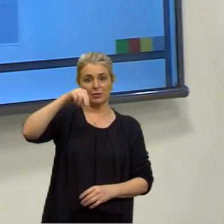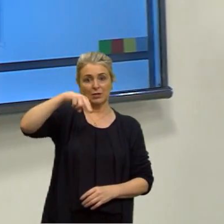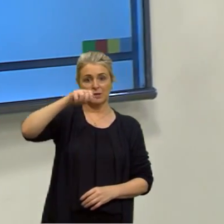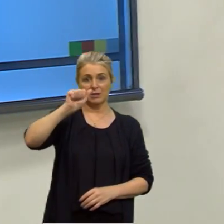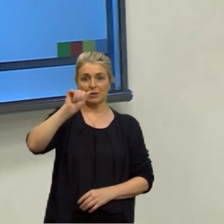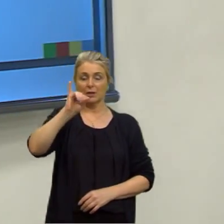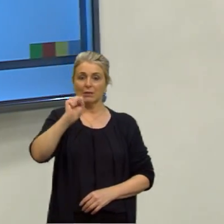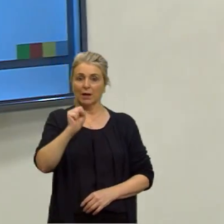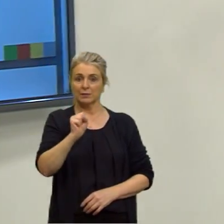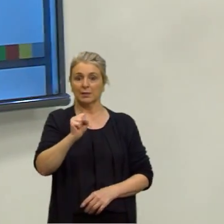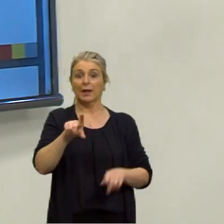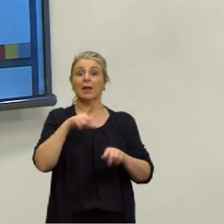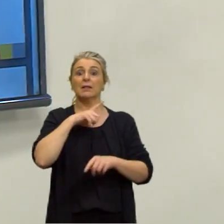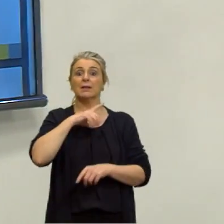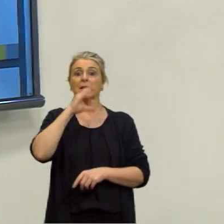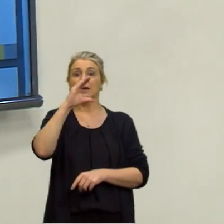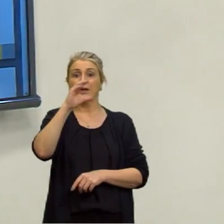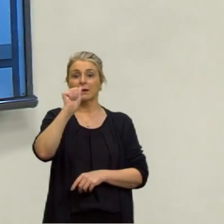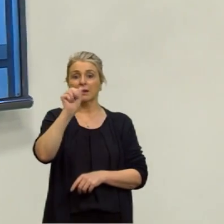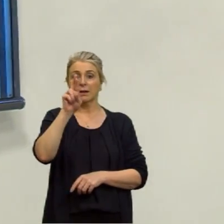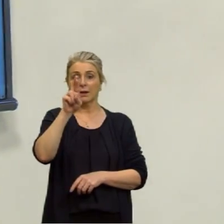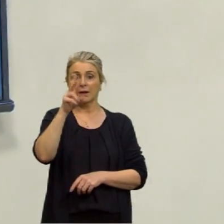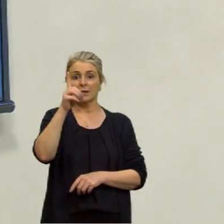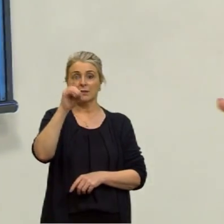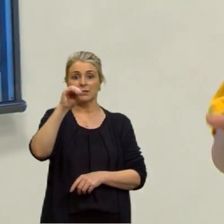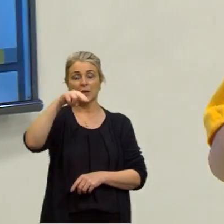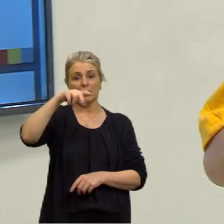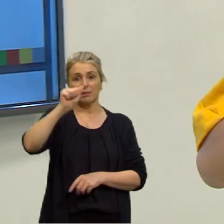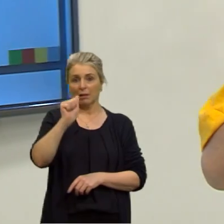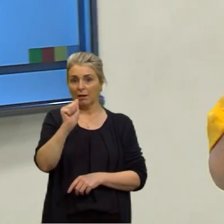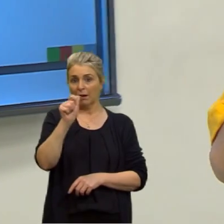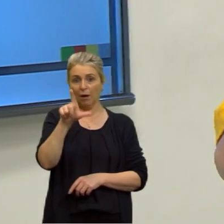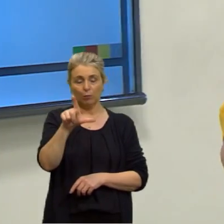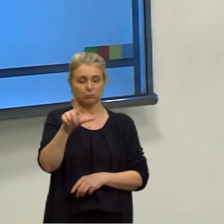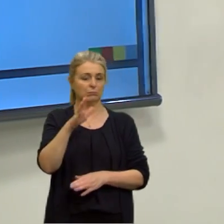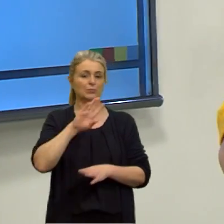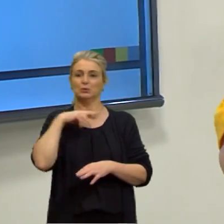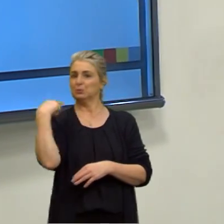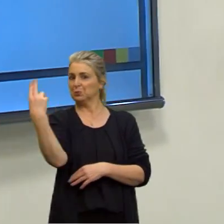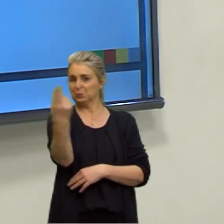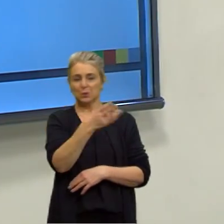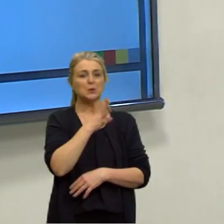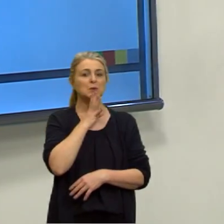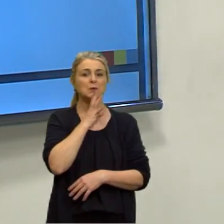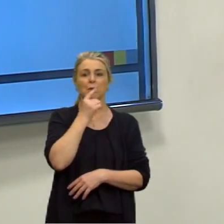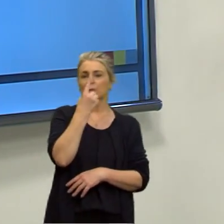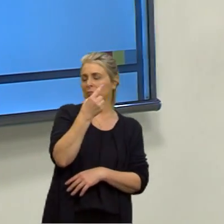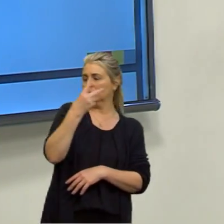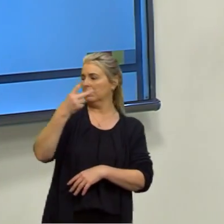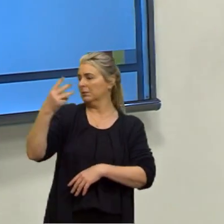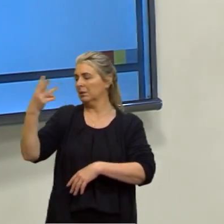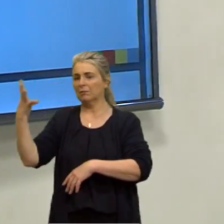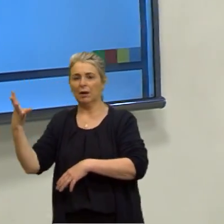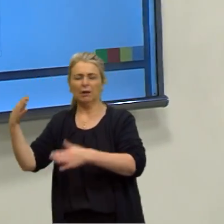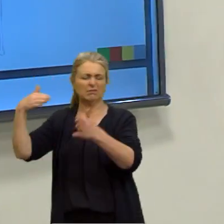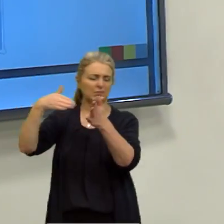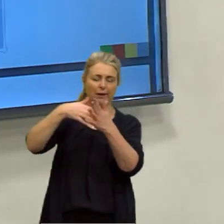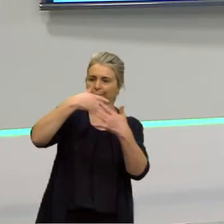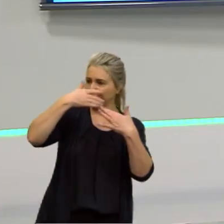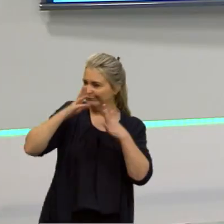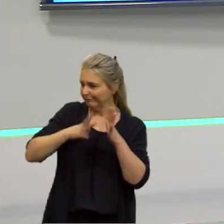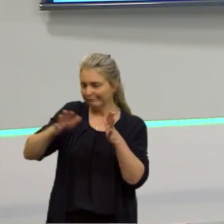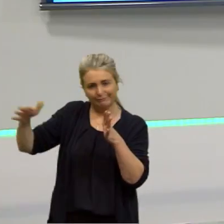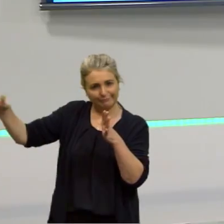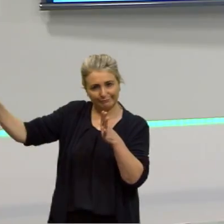clara original é um número como a gente conhece tá um dois três 300 500 eh um número